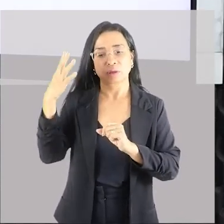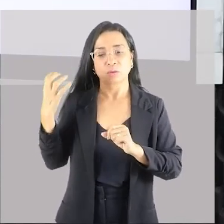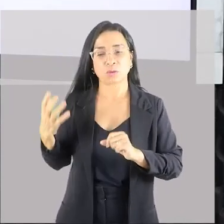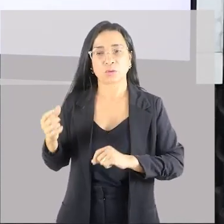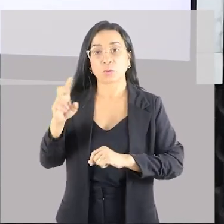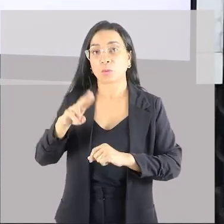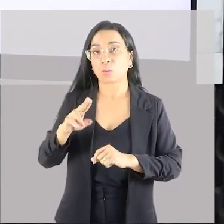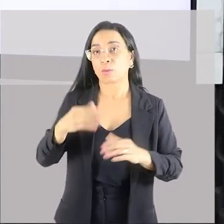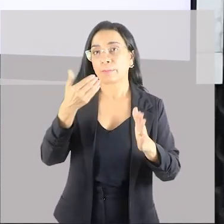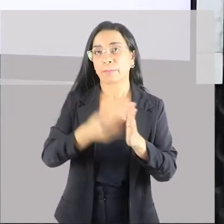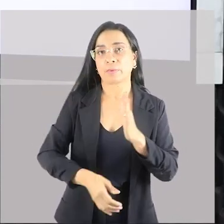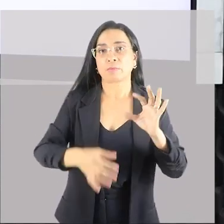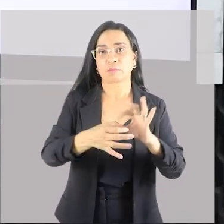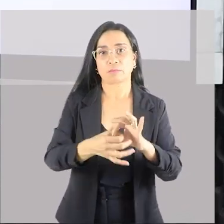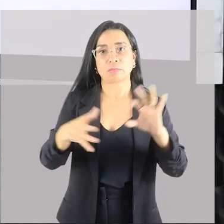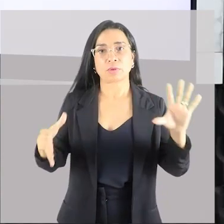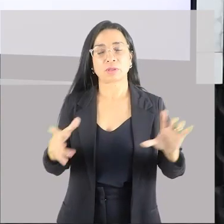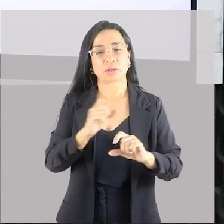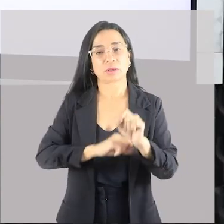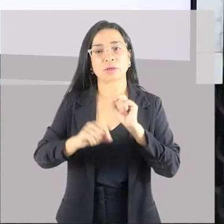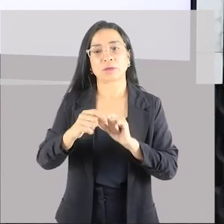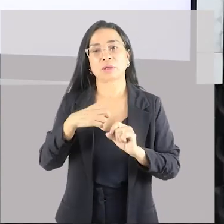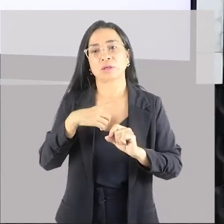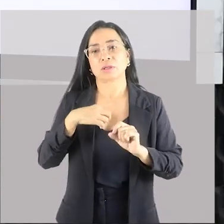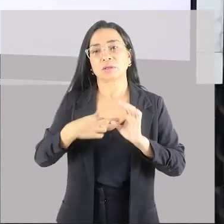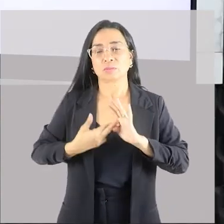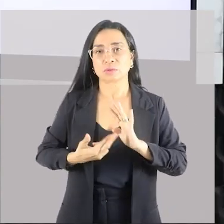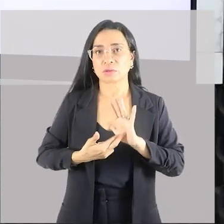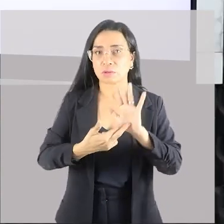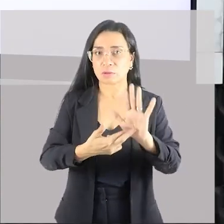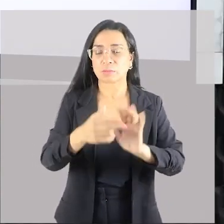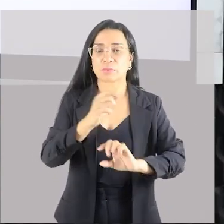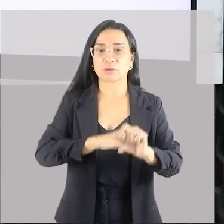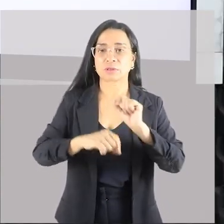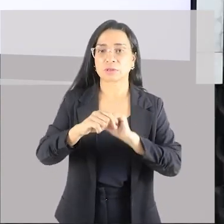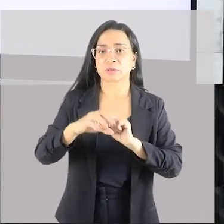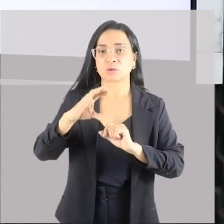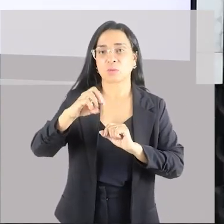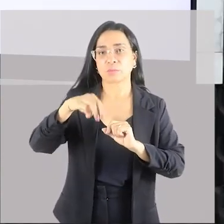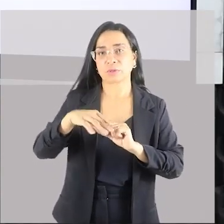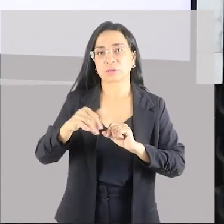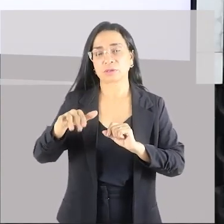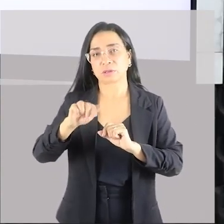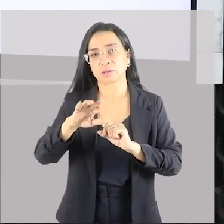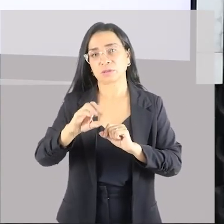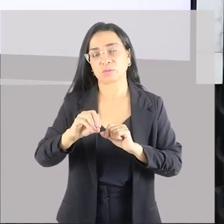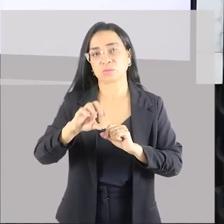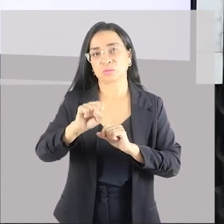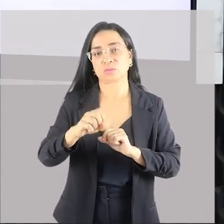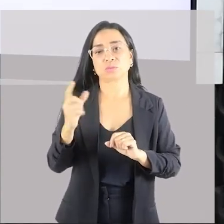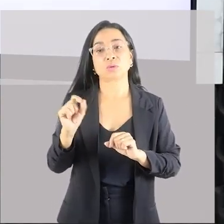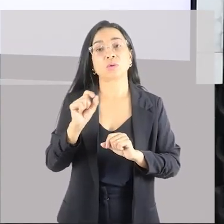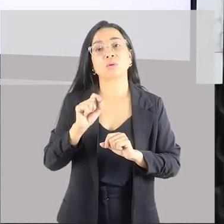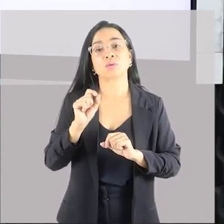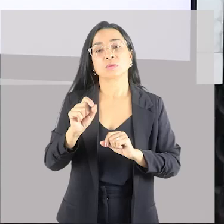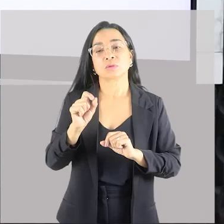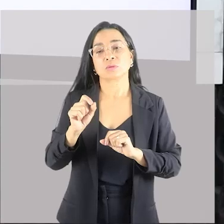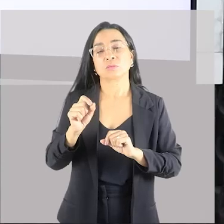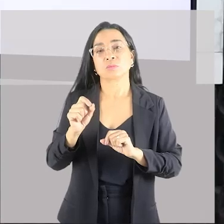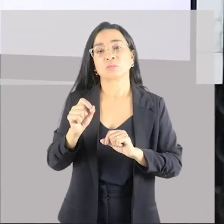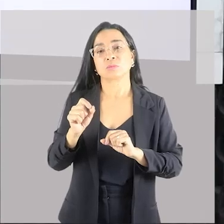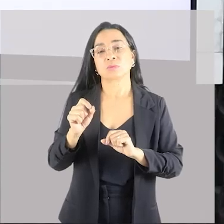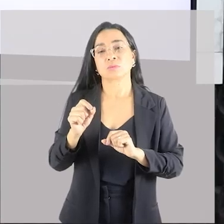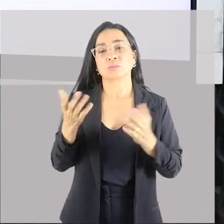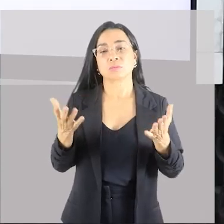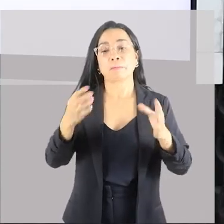perdemos a liberdade, nós temos comissários que são os nossos representantes, comissários. Eles são meros portadores. Deixa eu